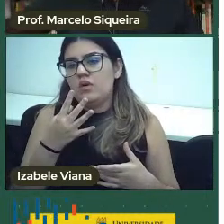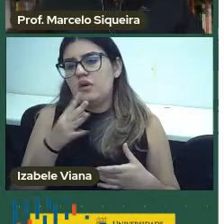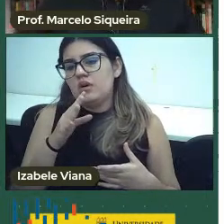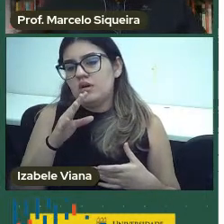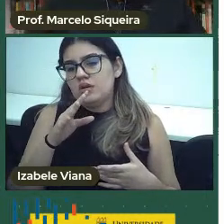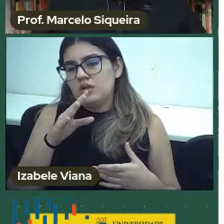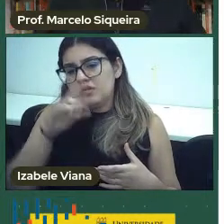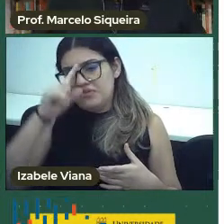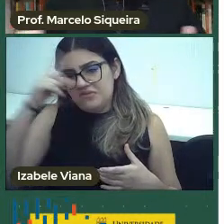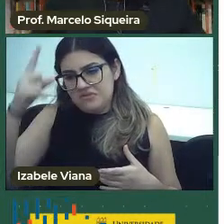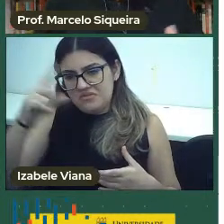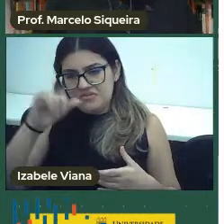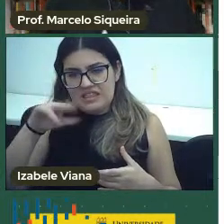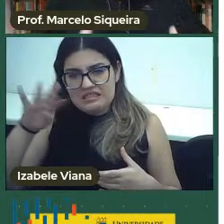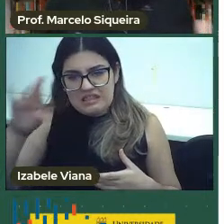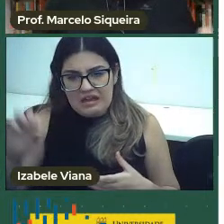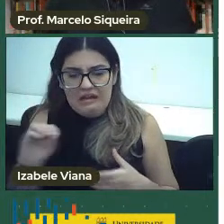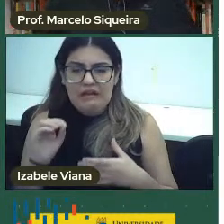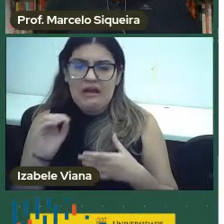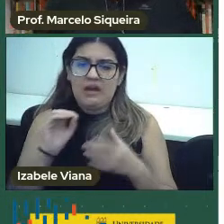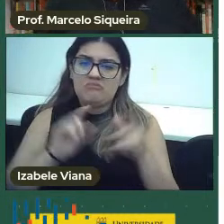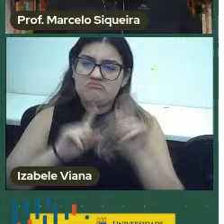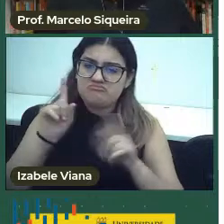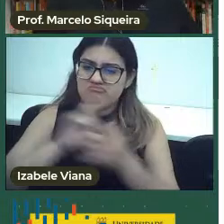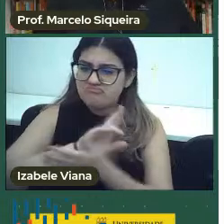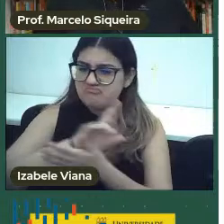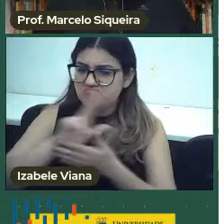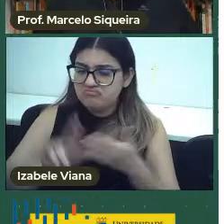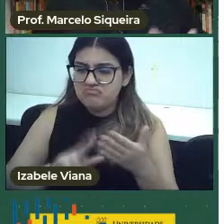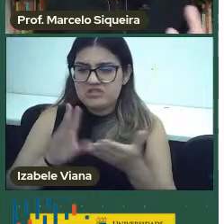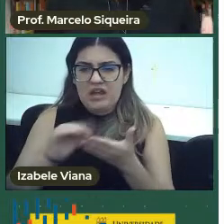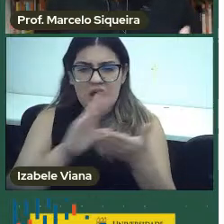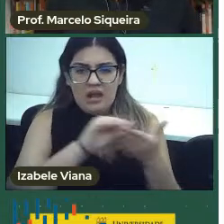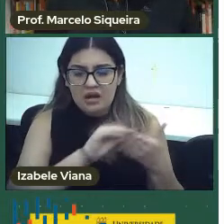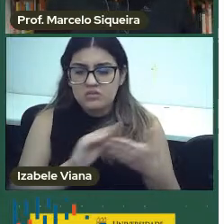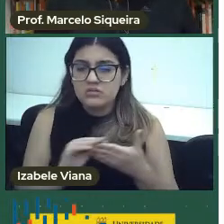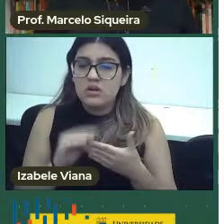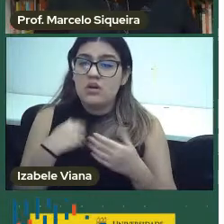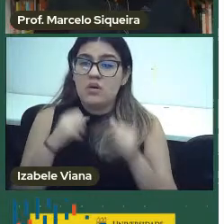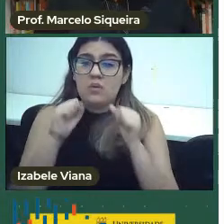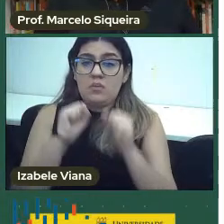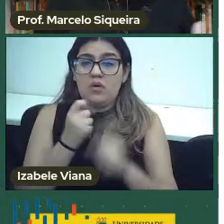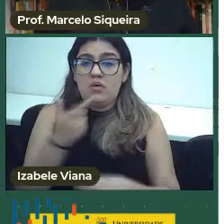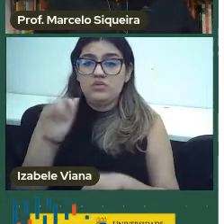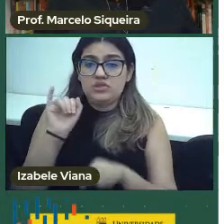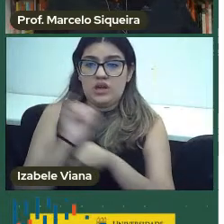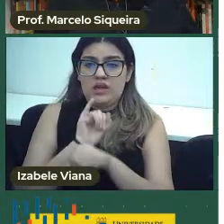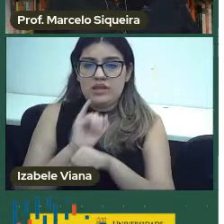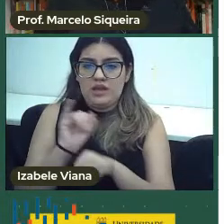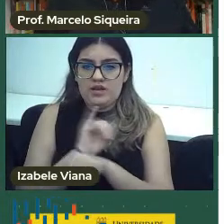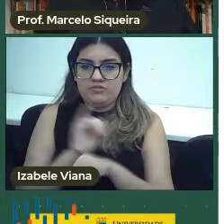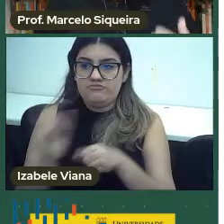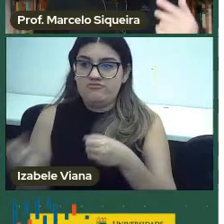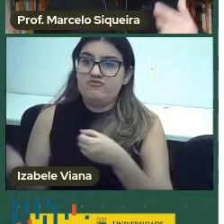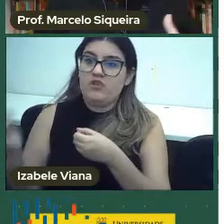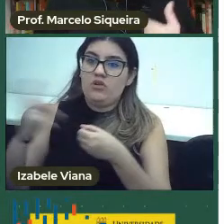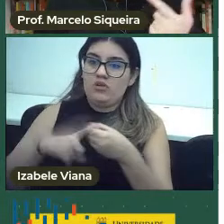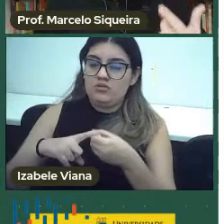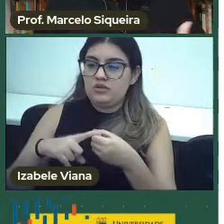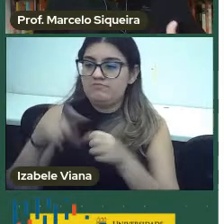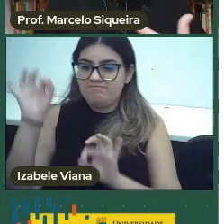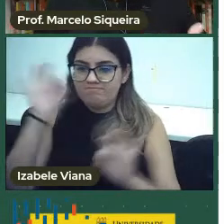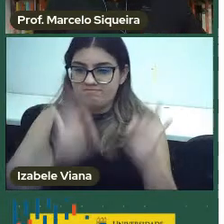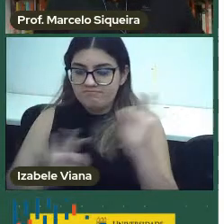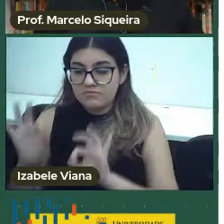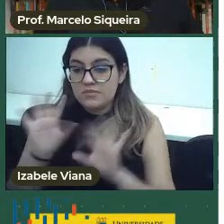de dados, na indexação, eu posso recuperar de uma outra forma. Mas a organização tem que ser aquela original para